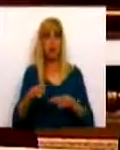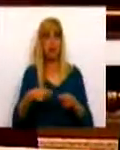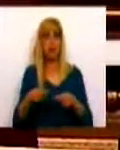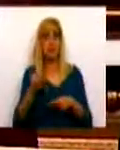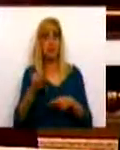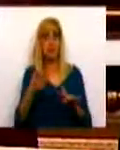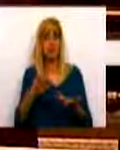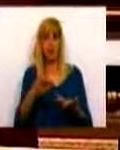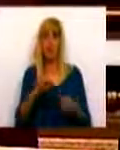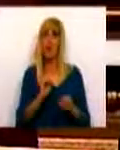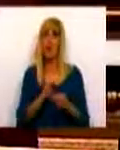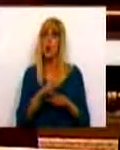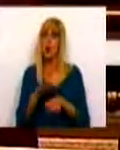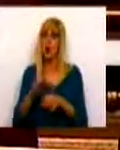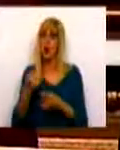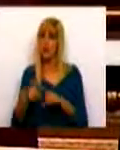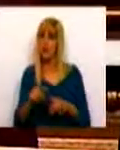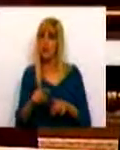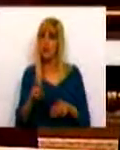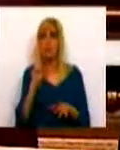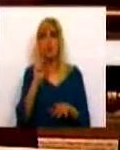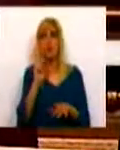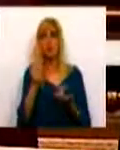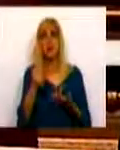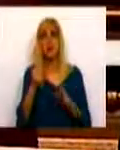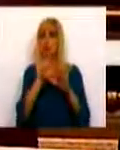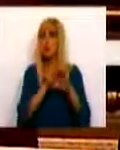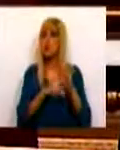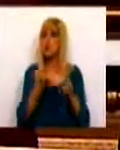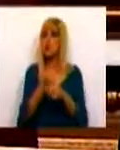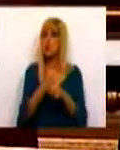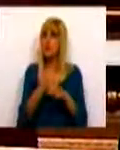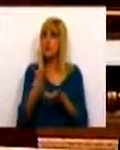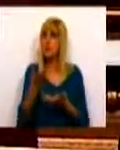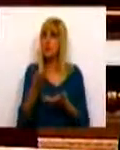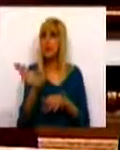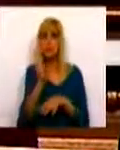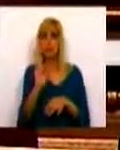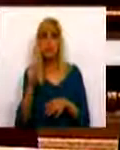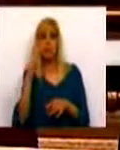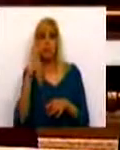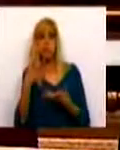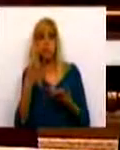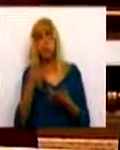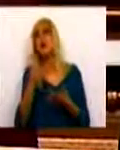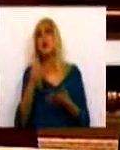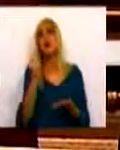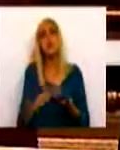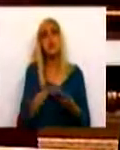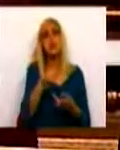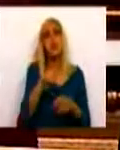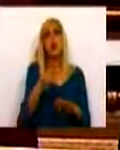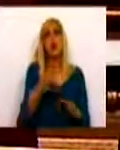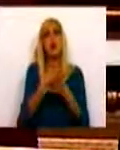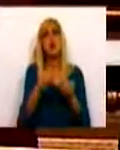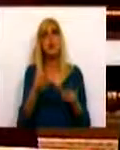e também uma outra dimensão, que é uma dimensão relevante, que é das condições do funcionamento, de exercício no interior das próprias conservatórias,